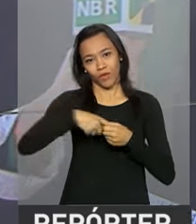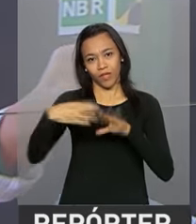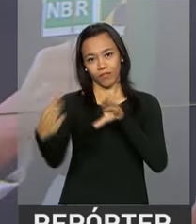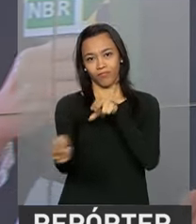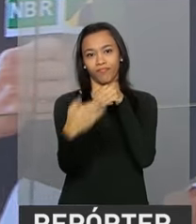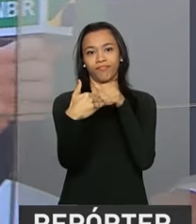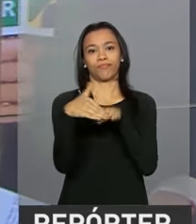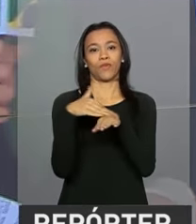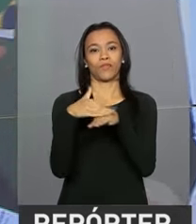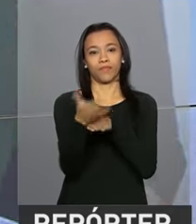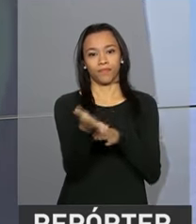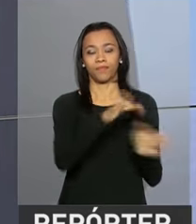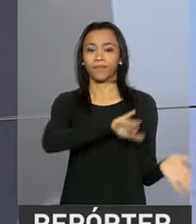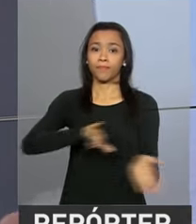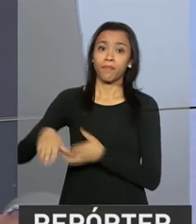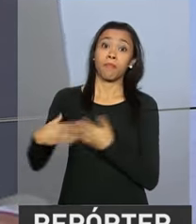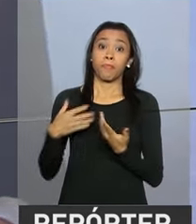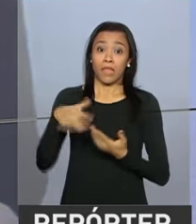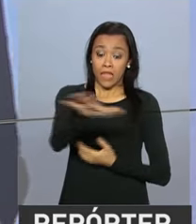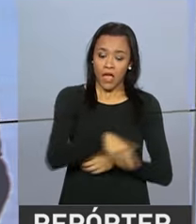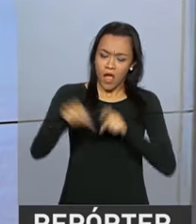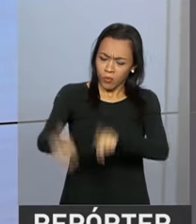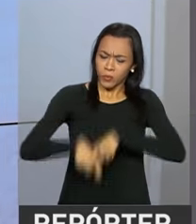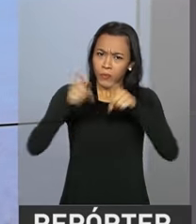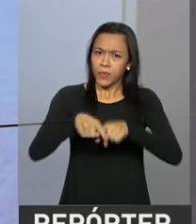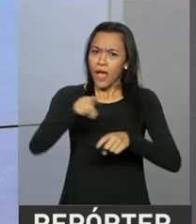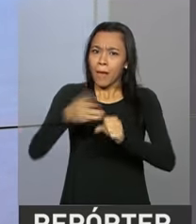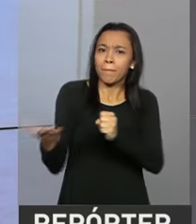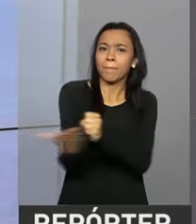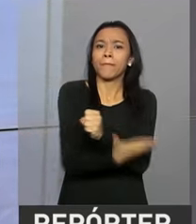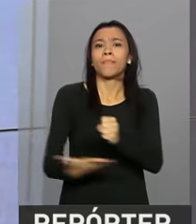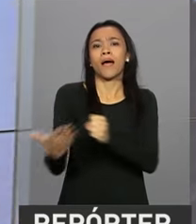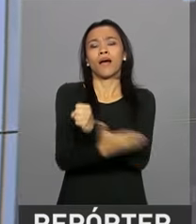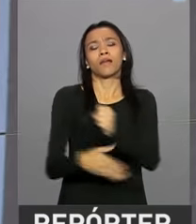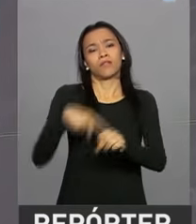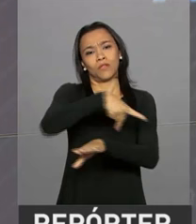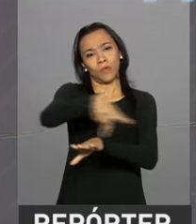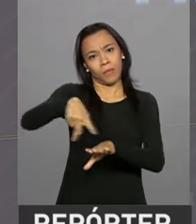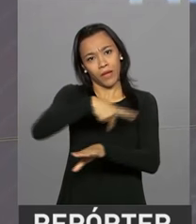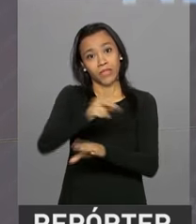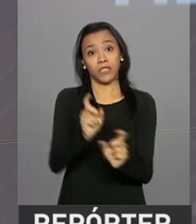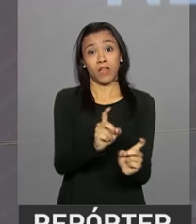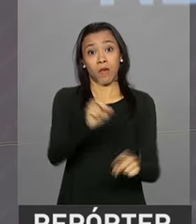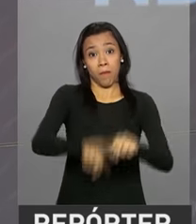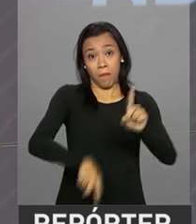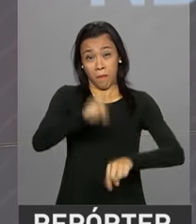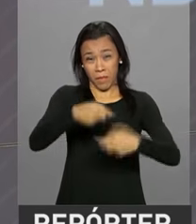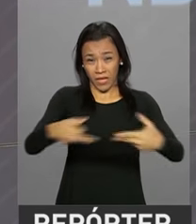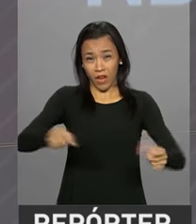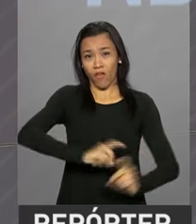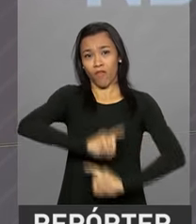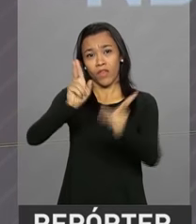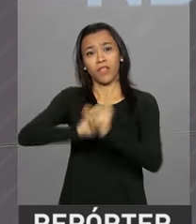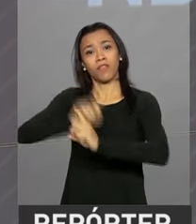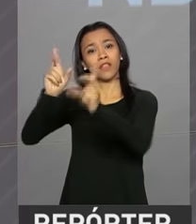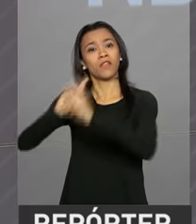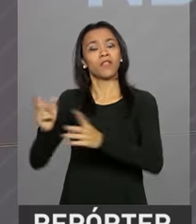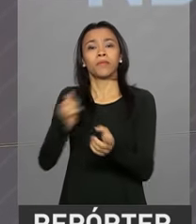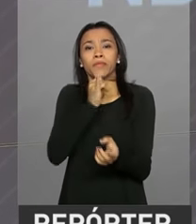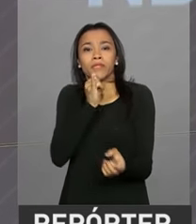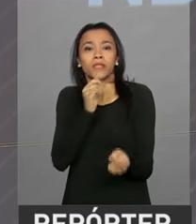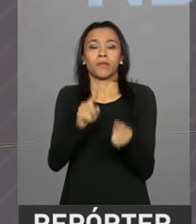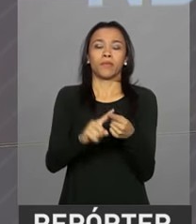a produção agrícola, um dos pilares da economia do país, lidera as exportações com produtos como o café e a soja.